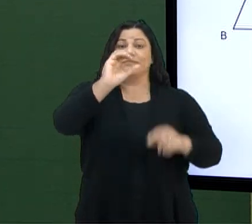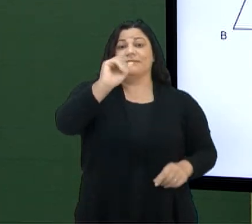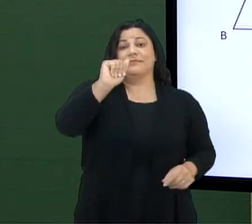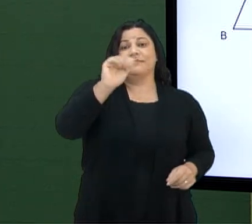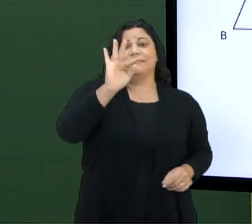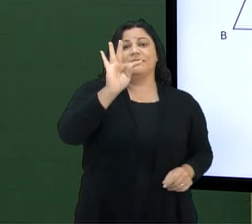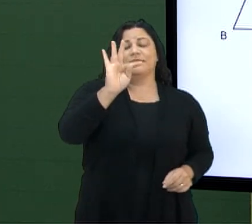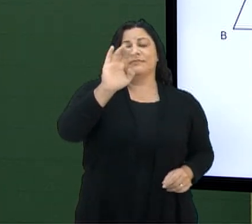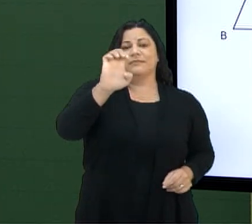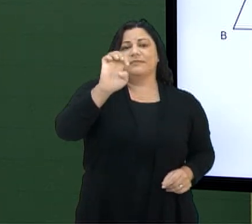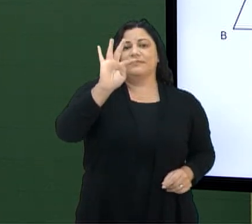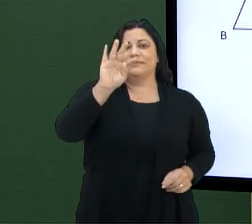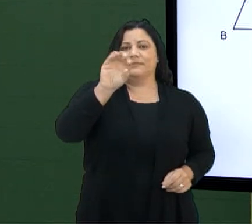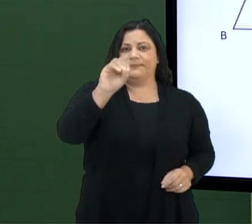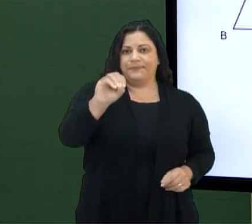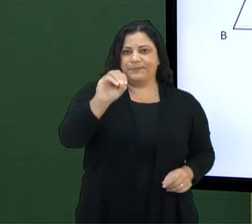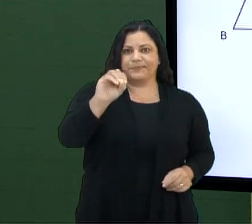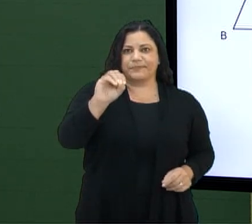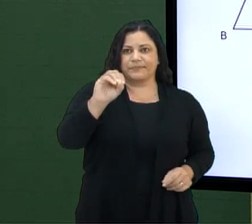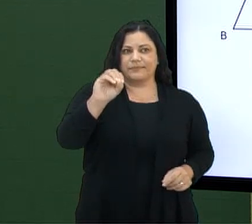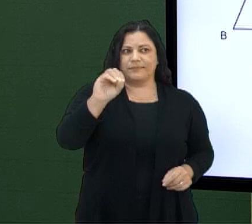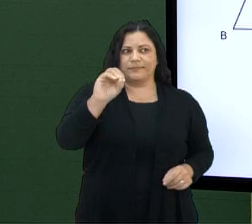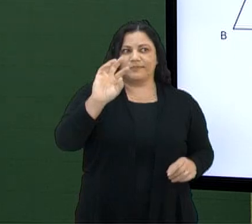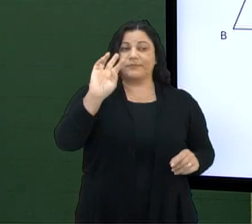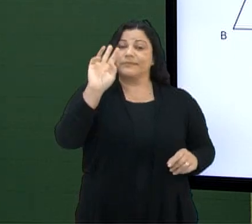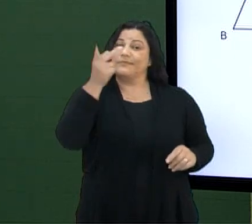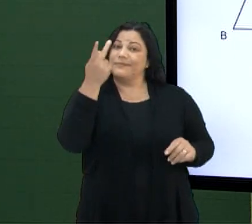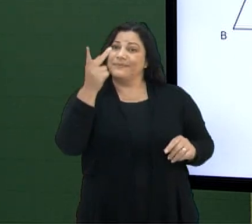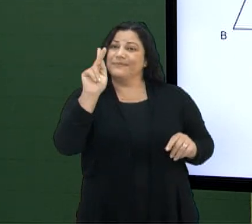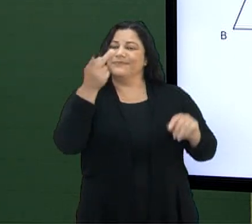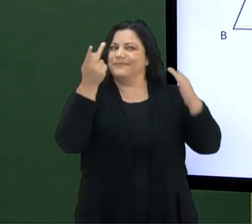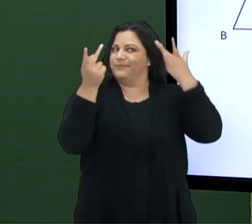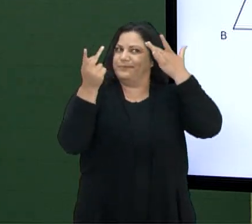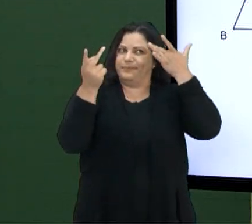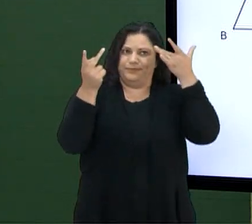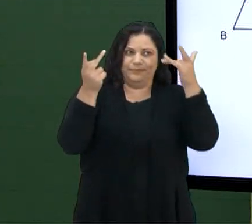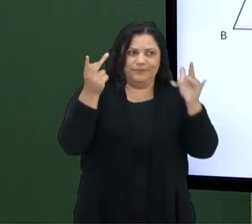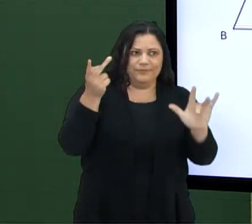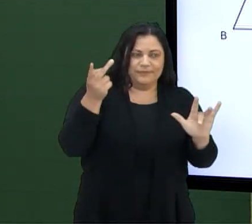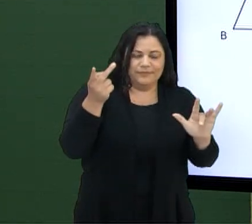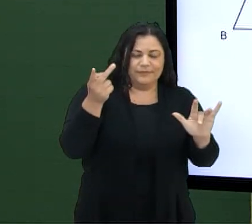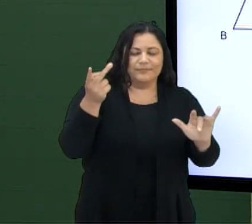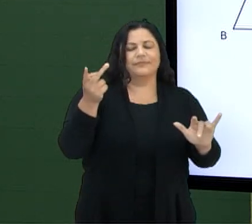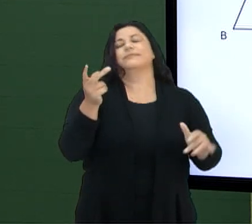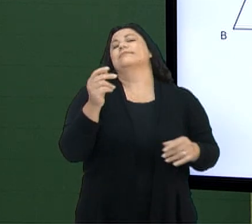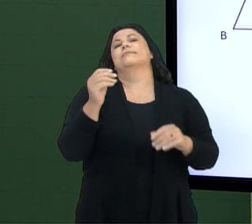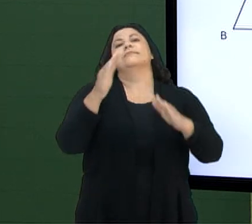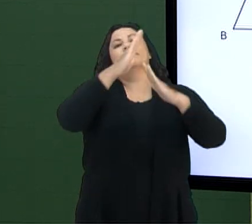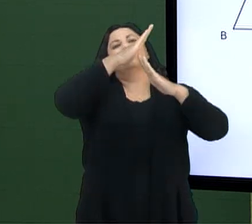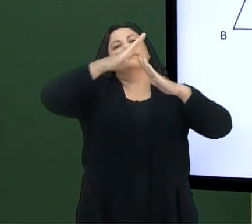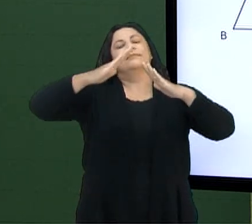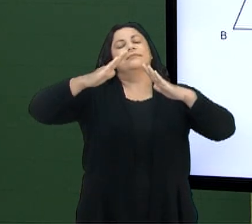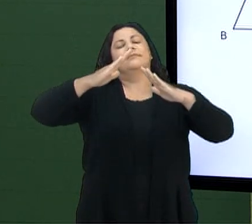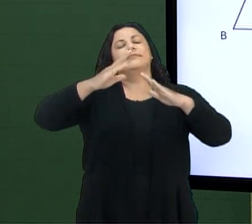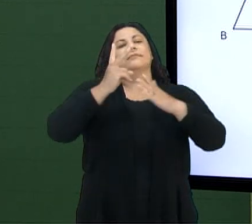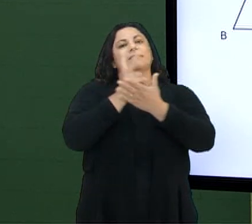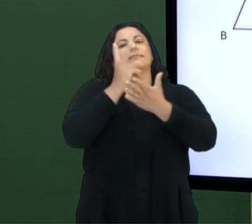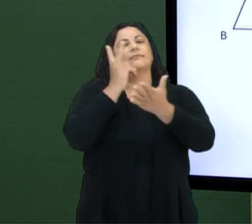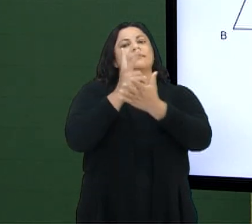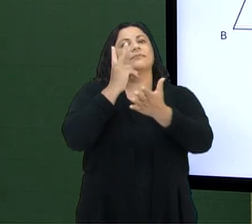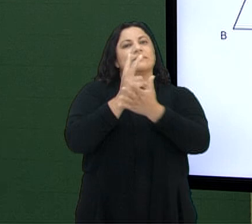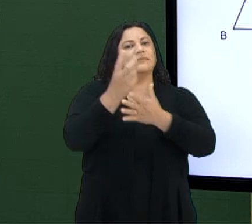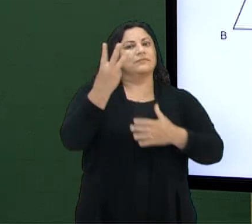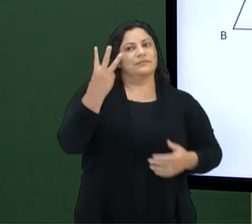é a altura, que eu não sei, aqui vou deixar como H mesmo, ok? E esse outro lado ali continua sendo 3, tá?